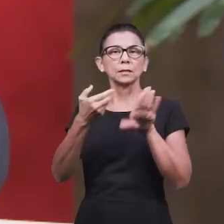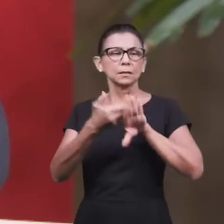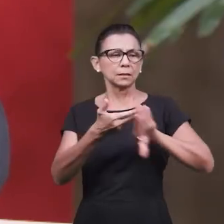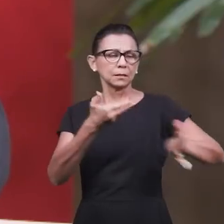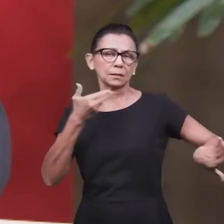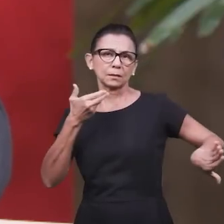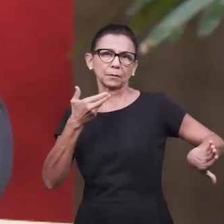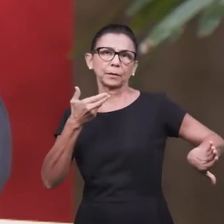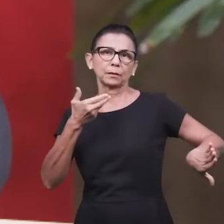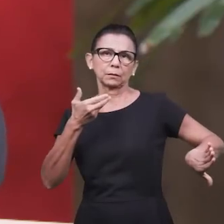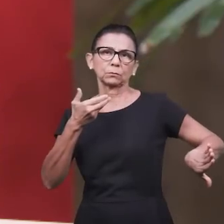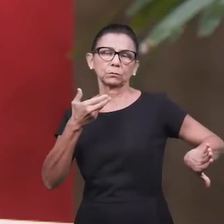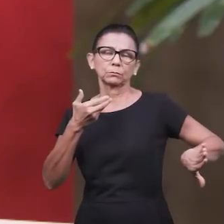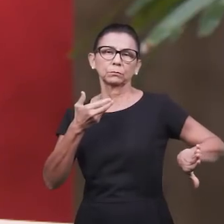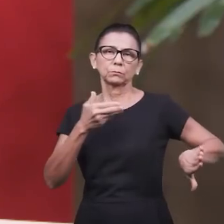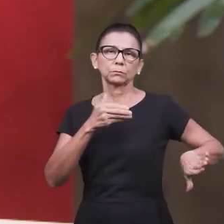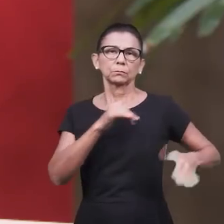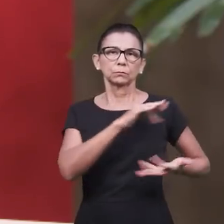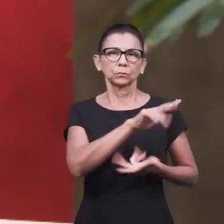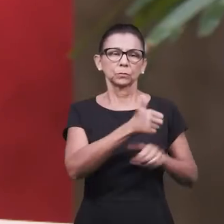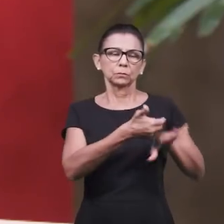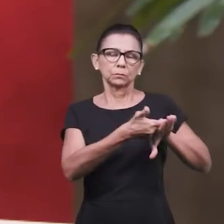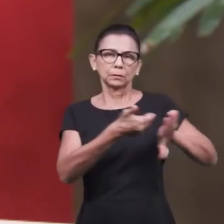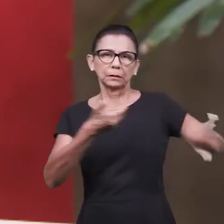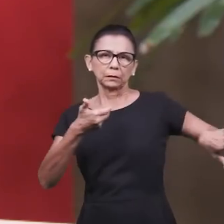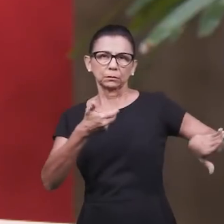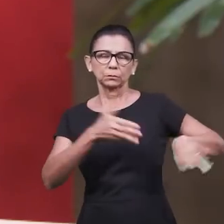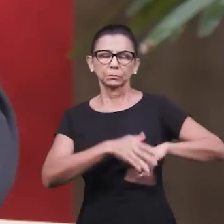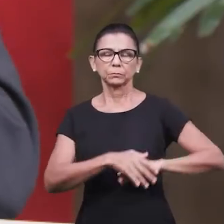o Espírito Santo. Veja,